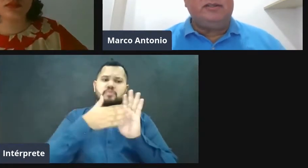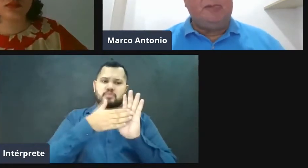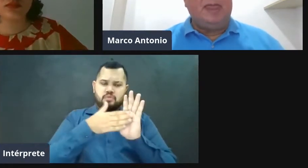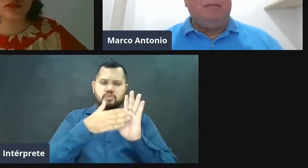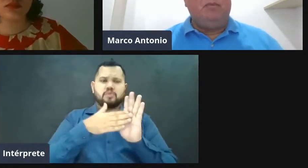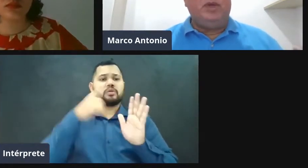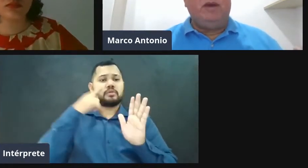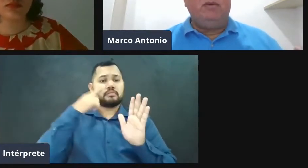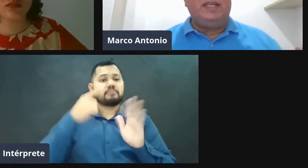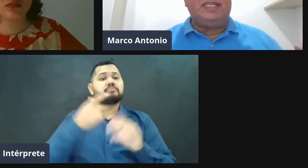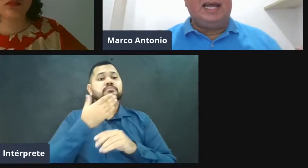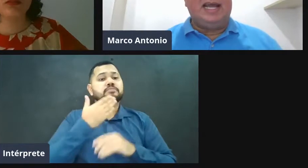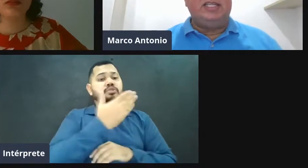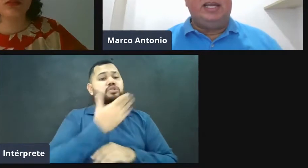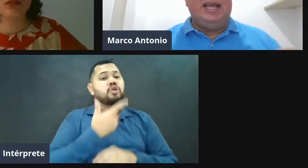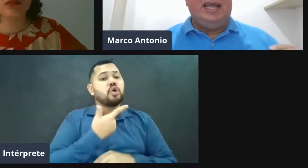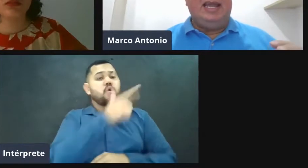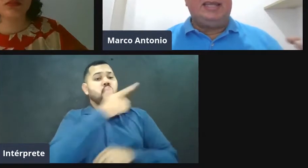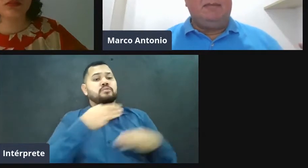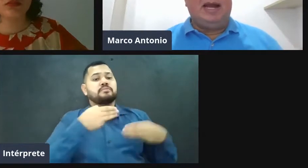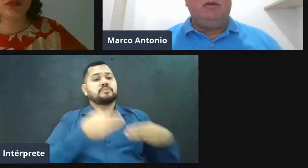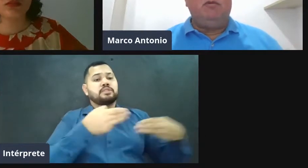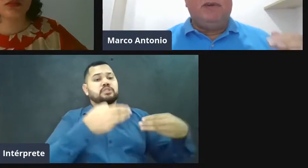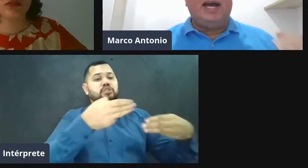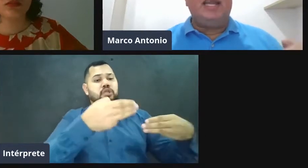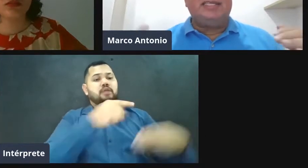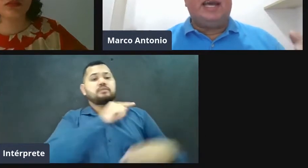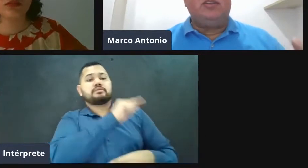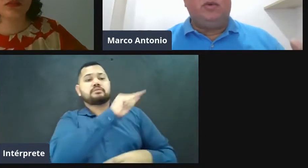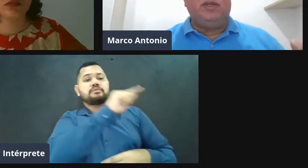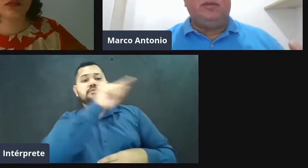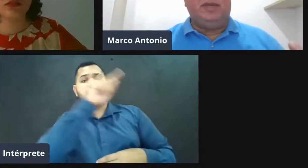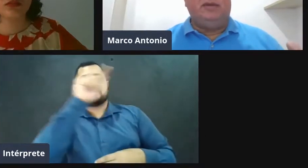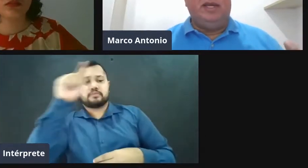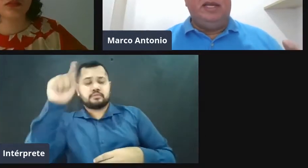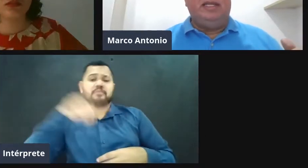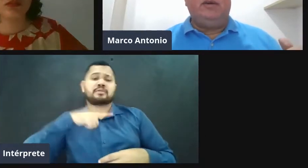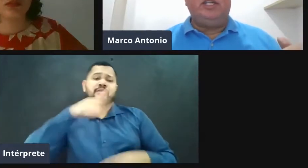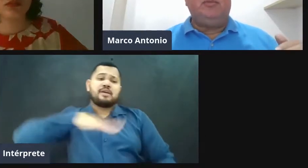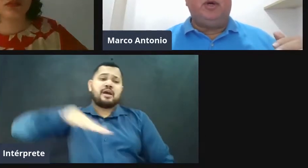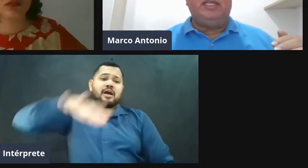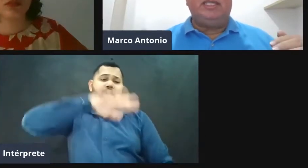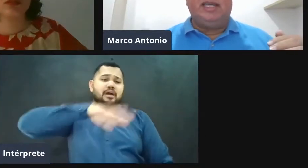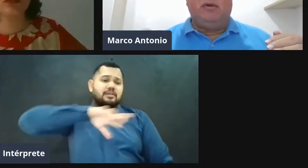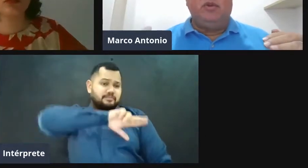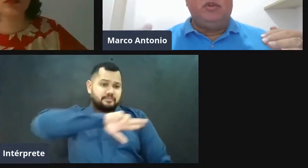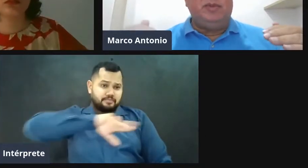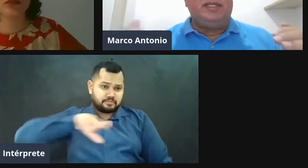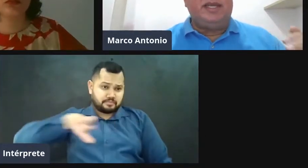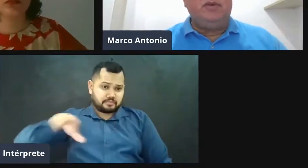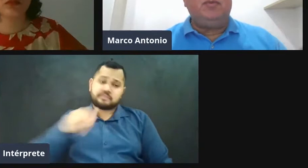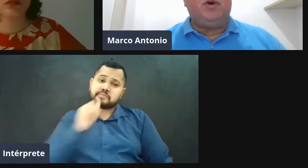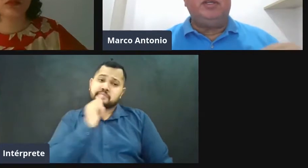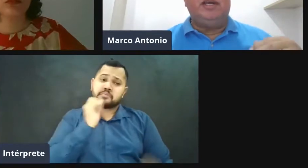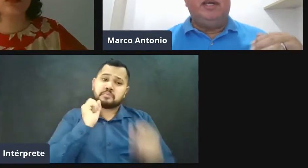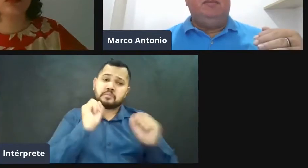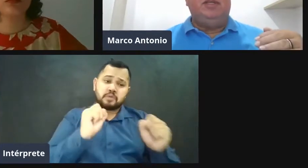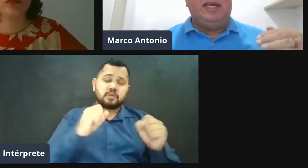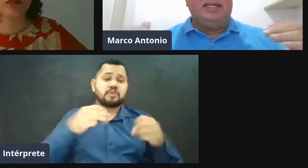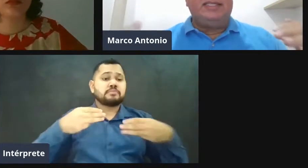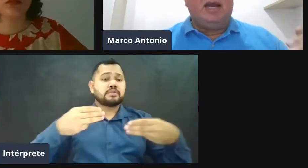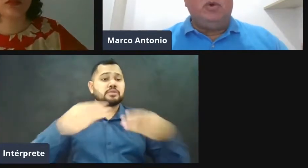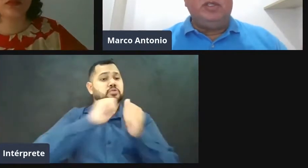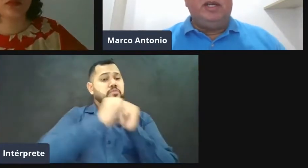outros ministérios, porque a universidade ela trabalha com várias áreas do conhecimento. Então, a gente pode acessar recursos do Ministério do